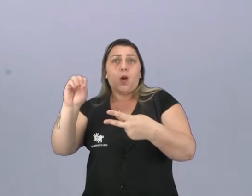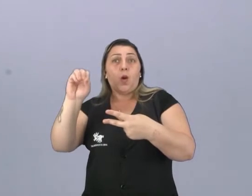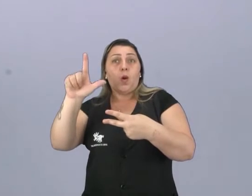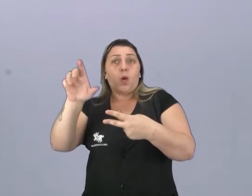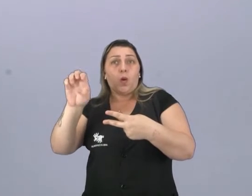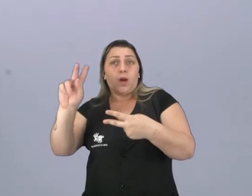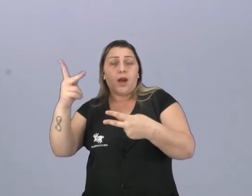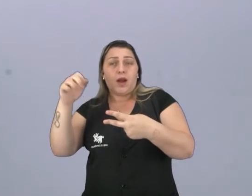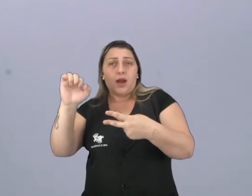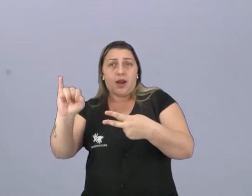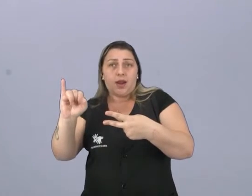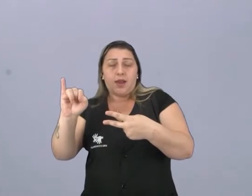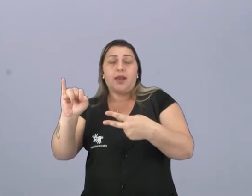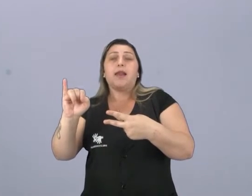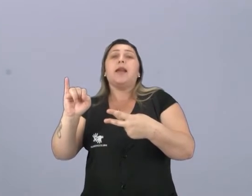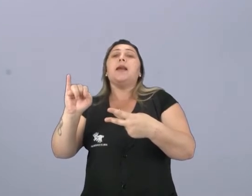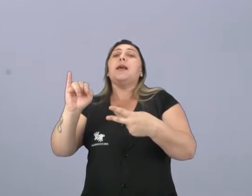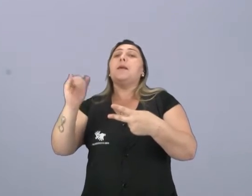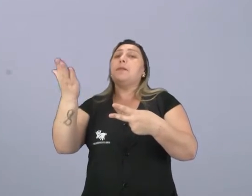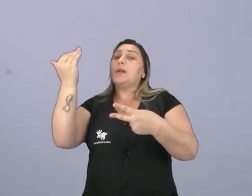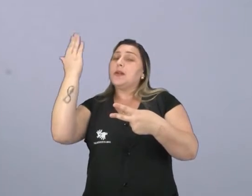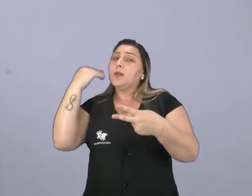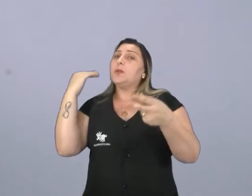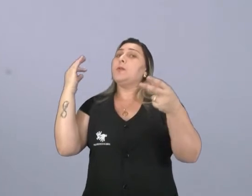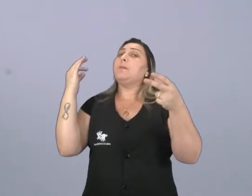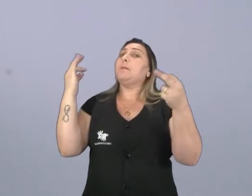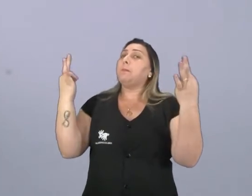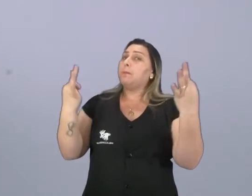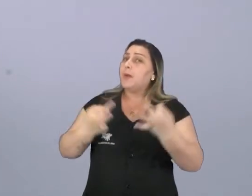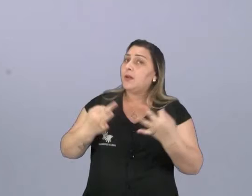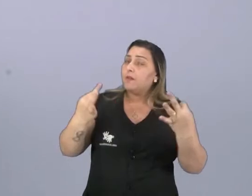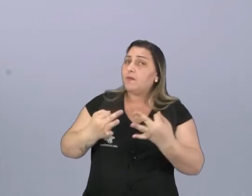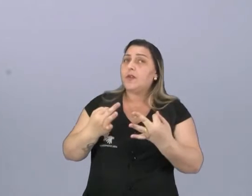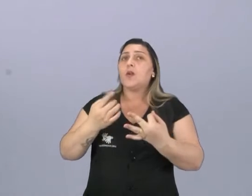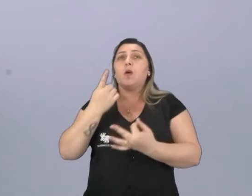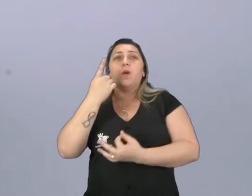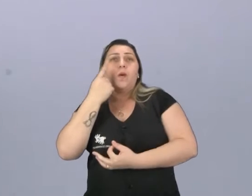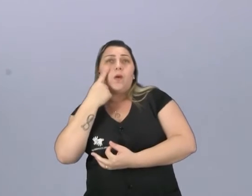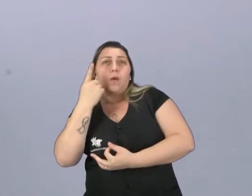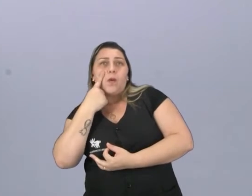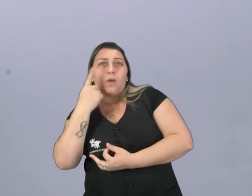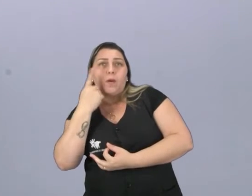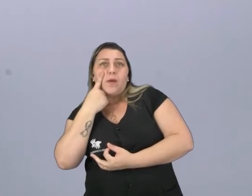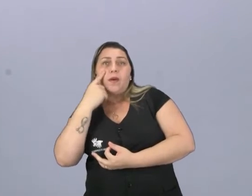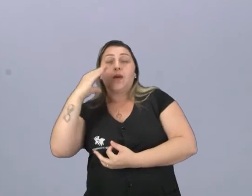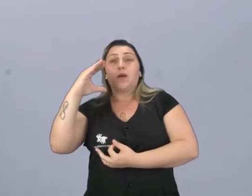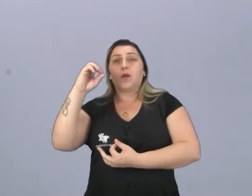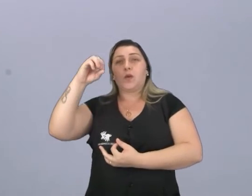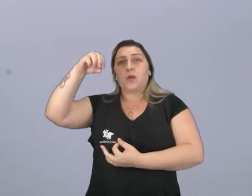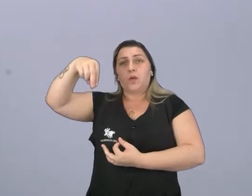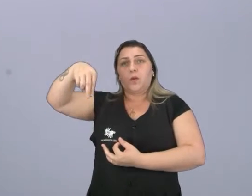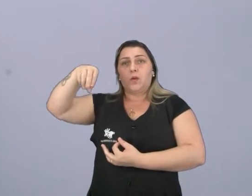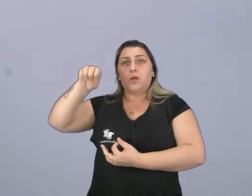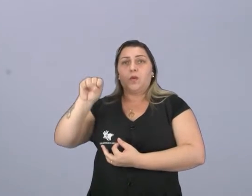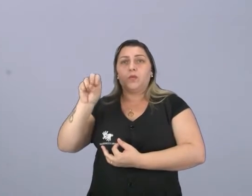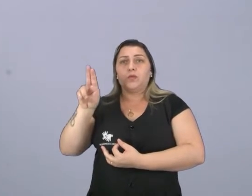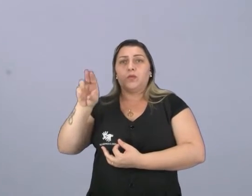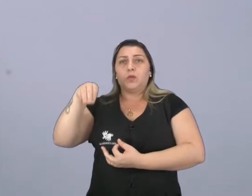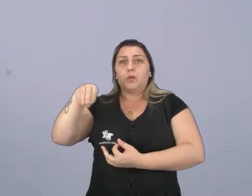perfeito, porque indica uma ação concluída. Só que olhem a forma verbal destacada,